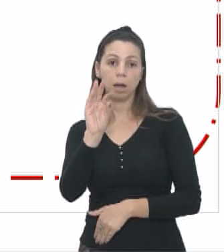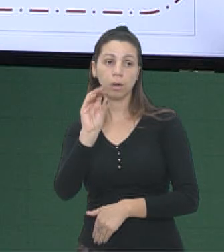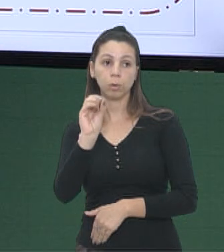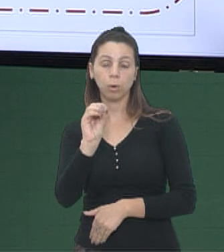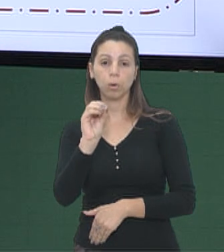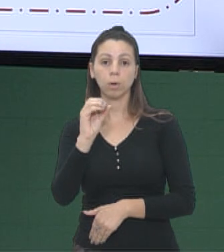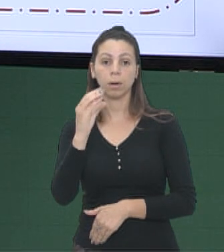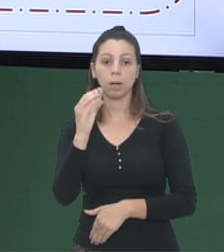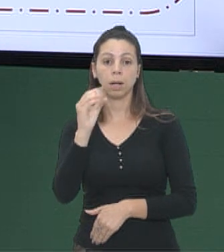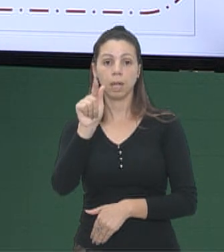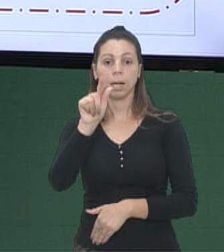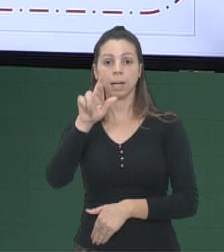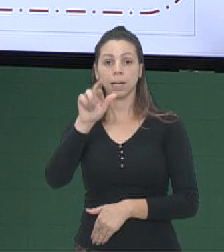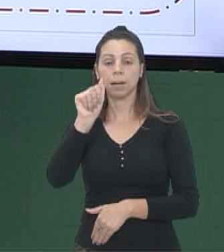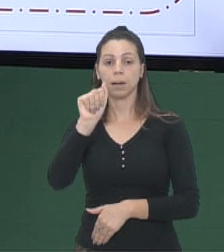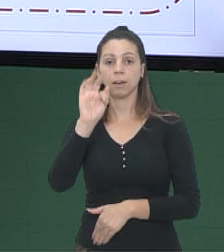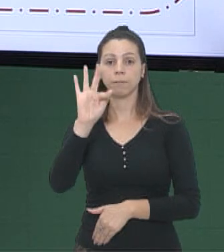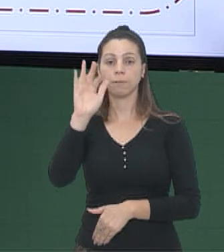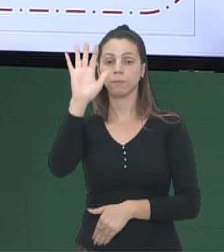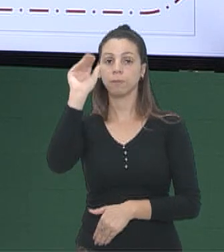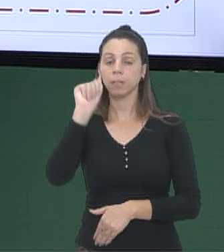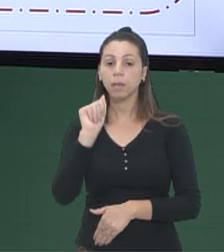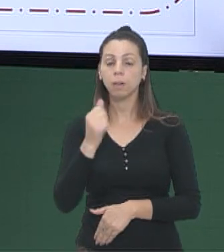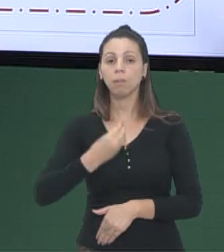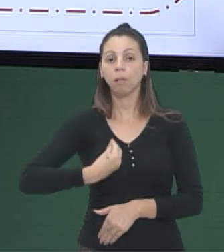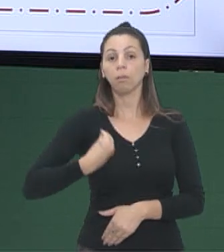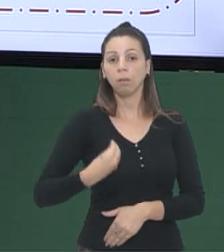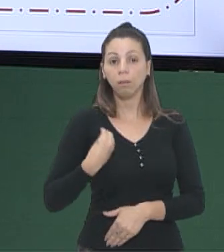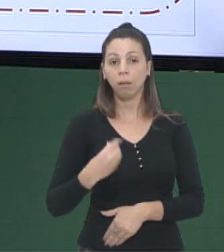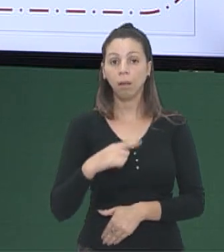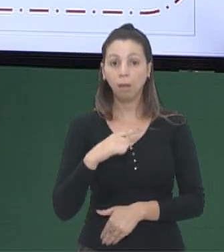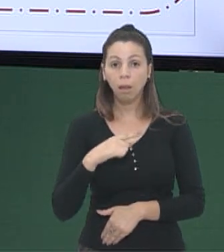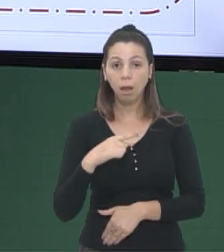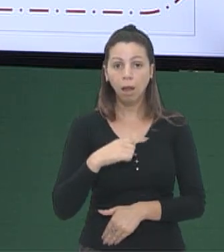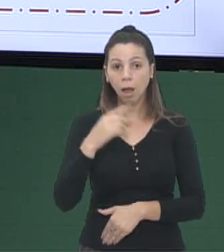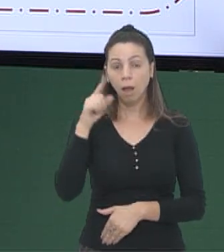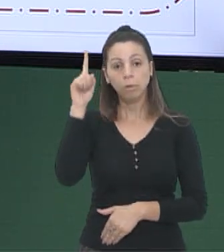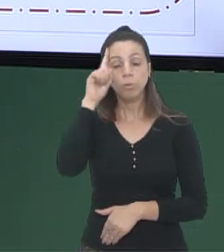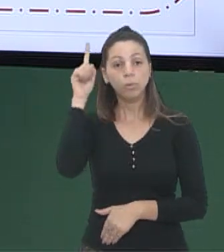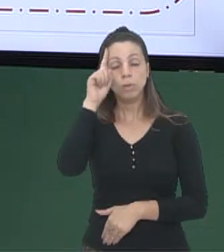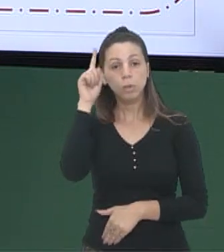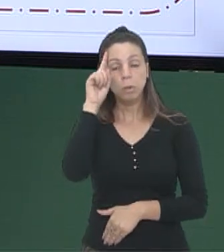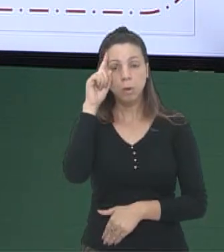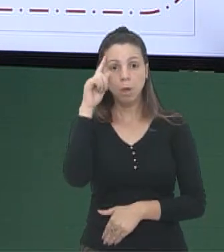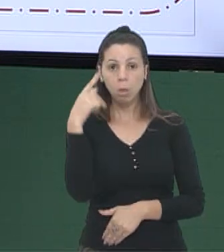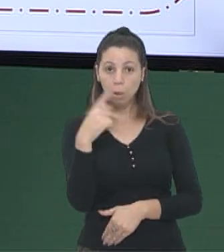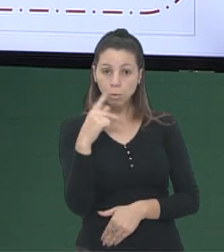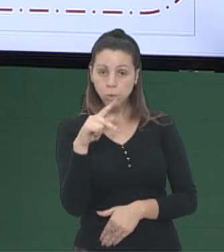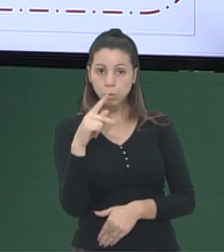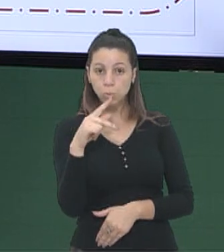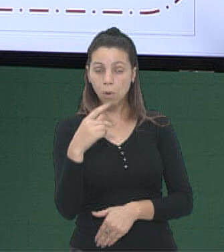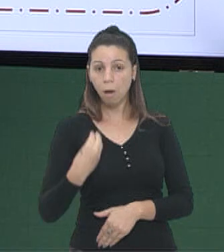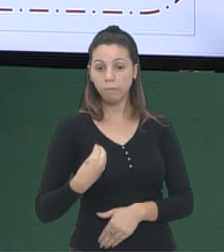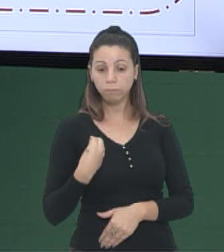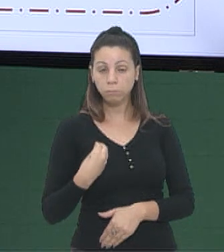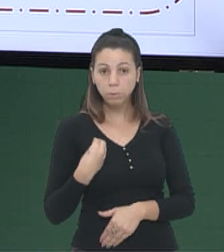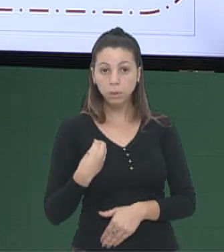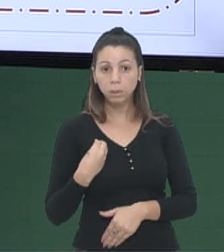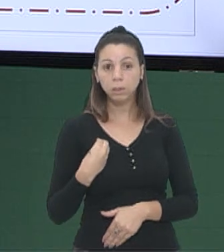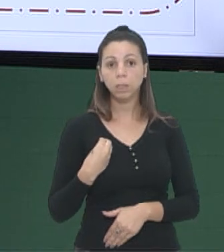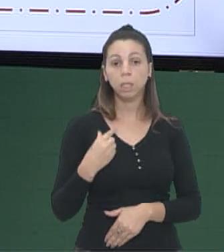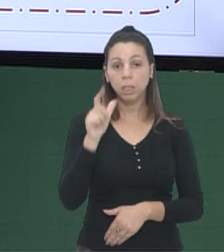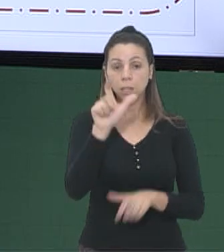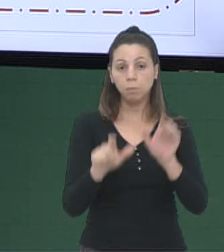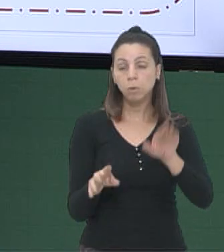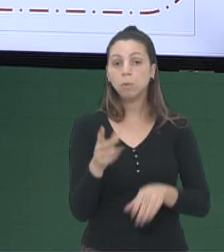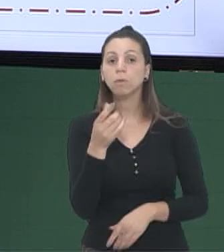aonde a cartografia está presente no cotidiano, na sua vida, na vida das pessoas que você conhece. Pensa um pouquinho sobre isso, anota essa